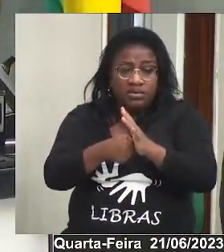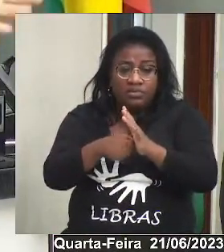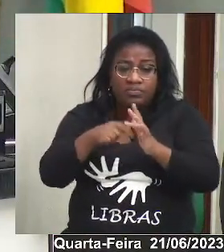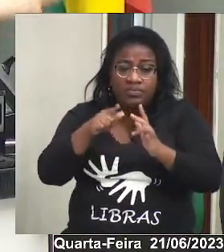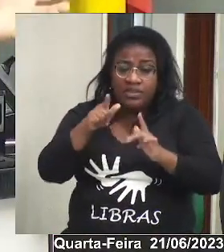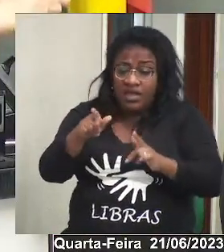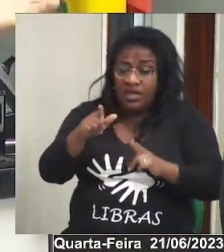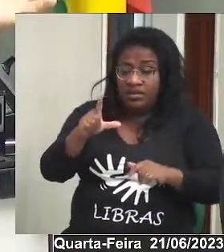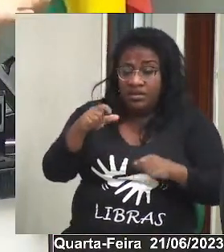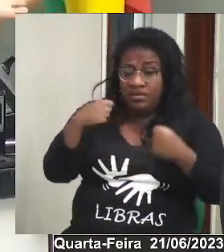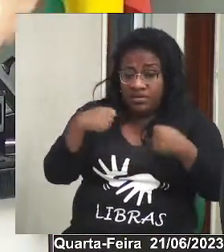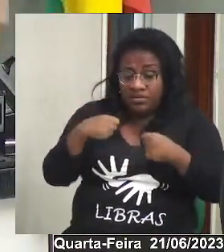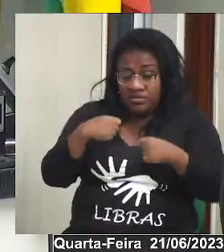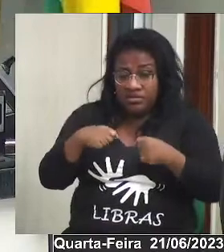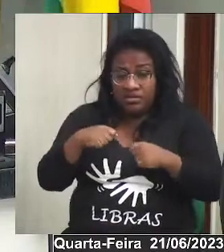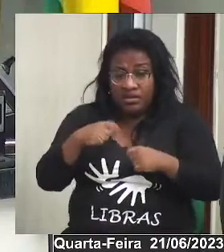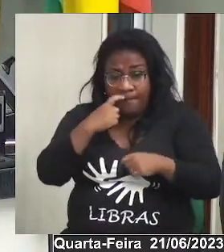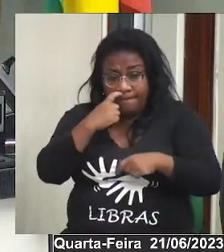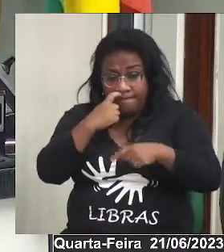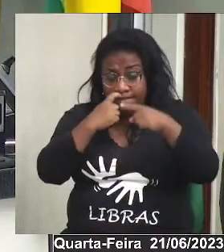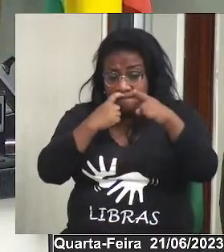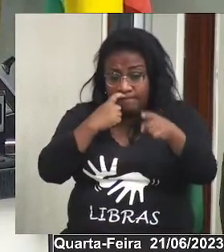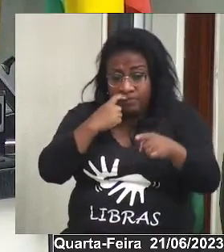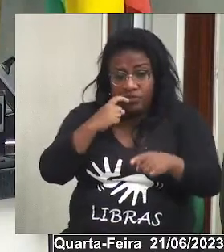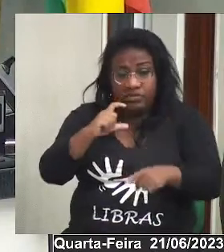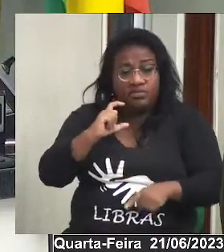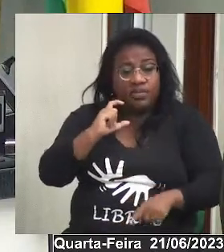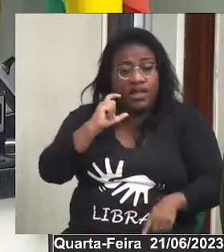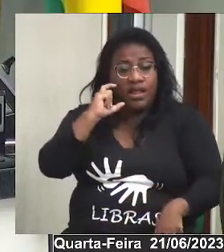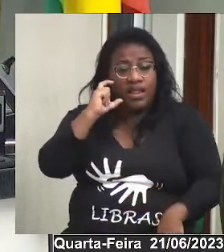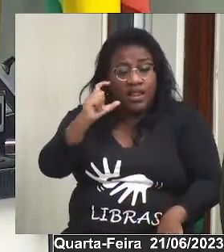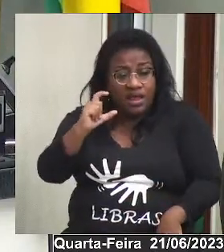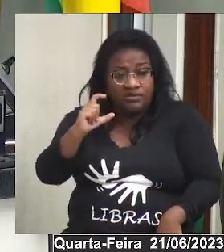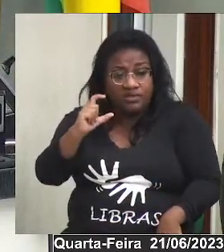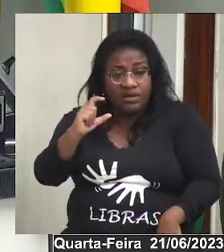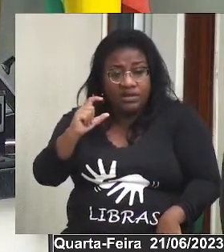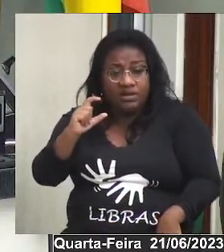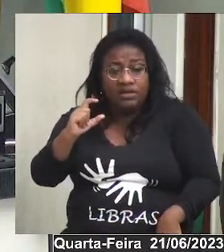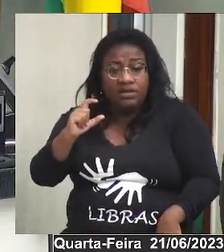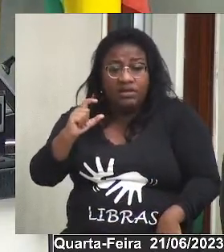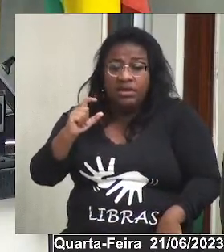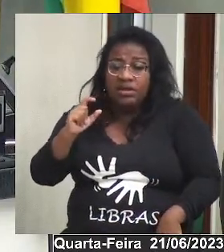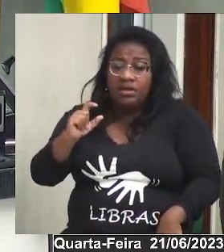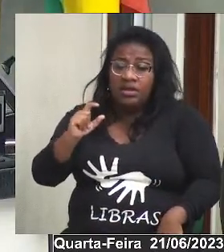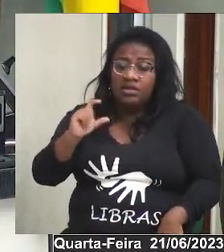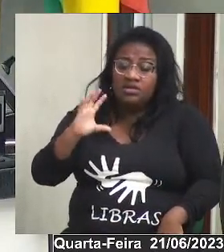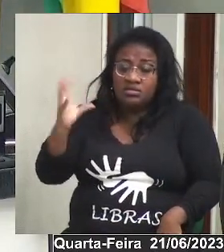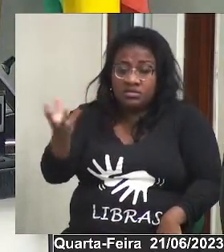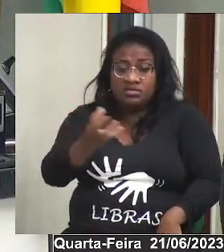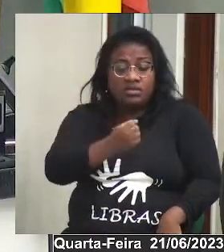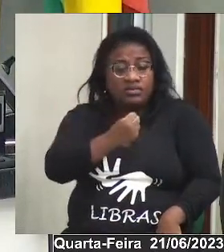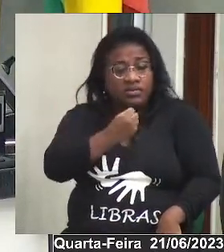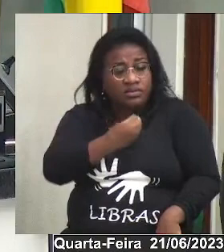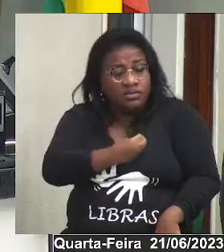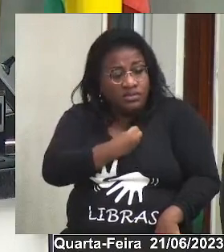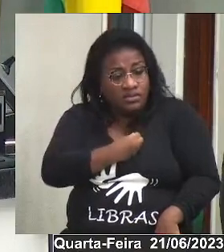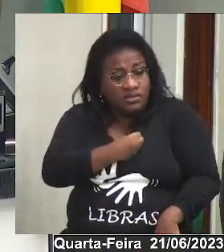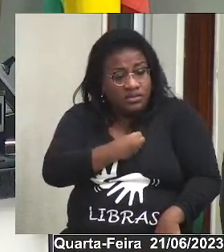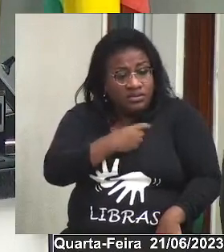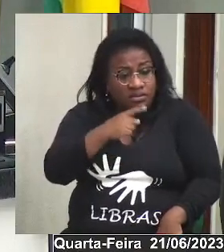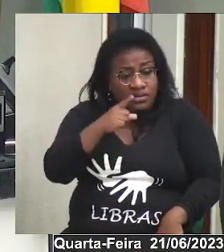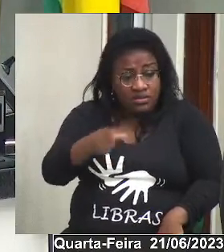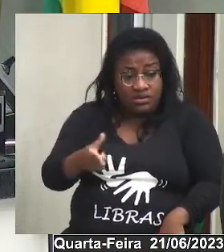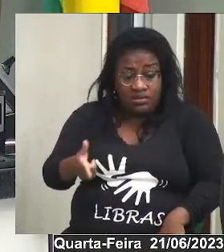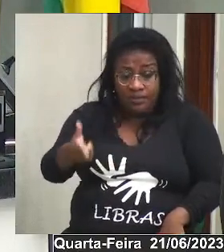Que o guarda tinha que fazer reciclagem. Então ele está ali, como o senhor disse com as suas palavras, arriscando a sua vida, salvando vida. Ele atirou